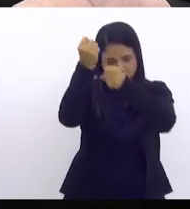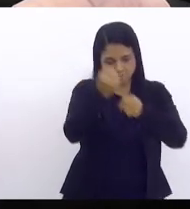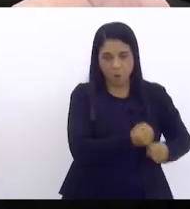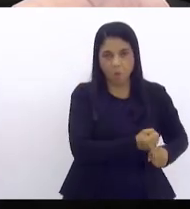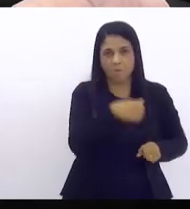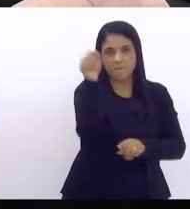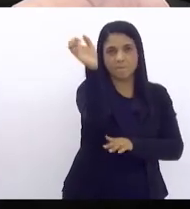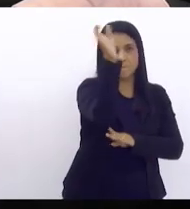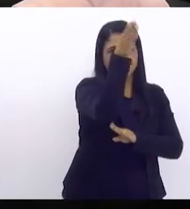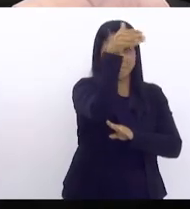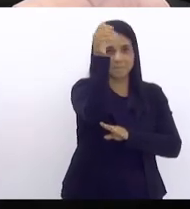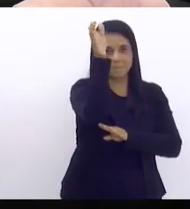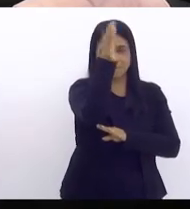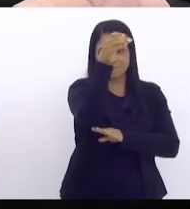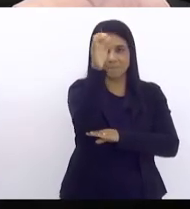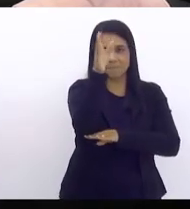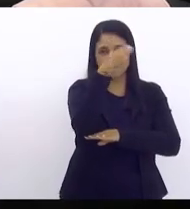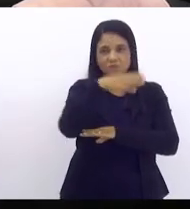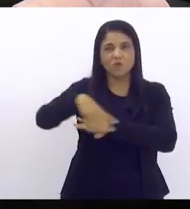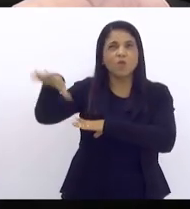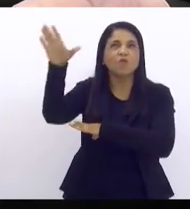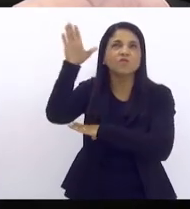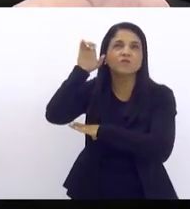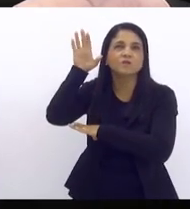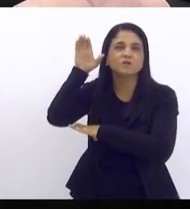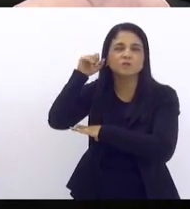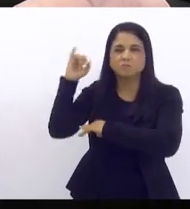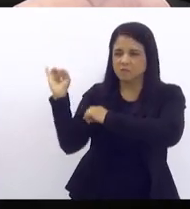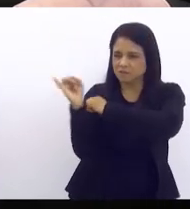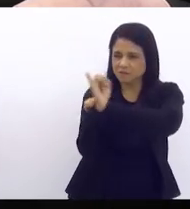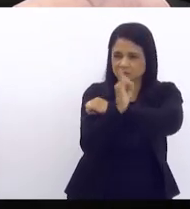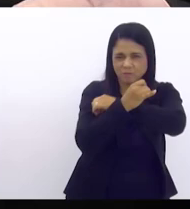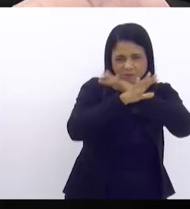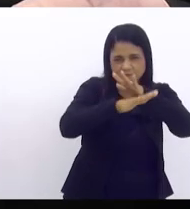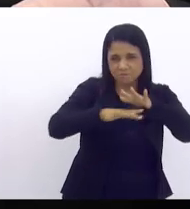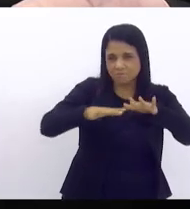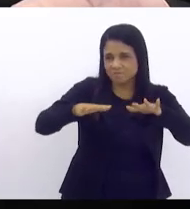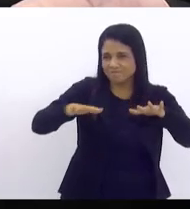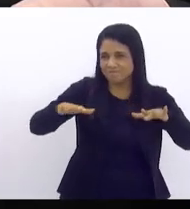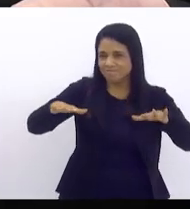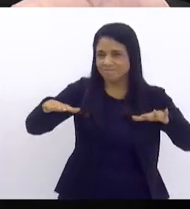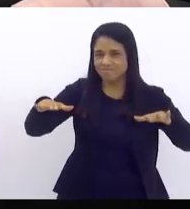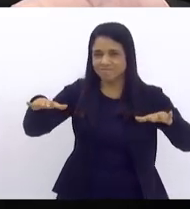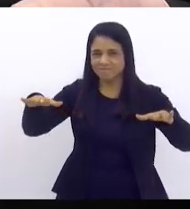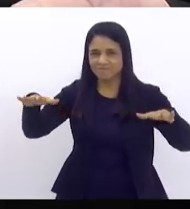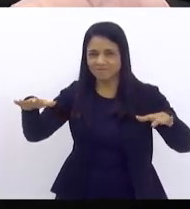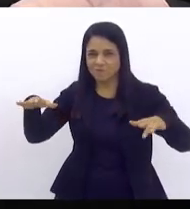Ipiranga's march is flowing.